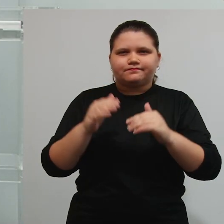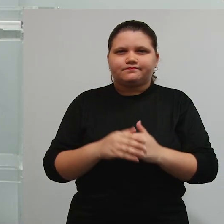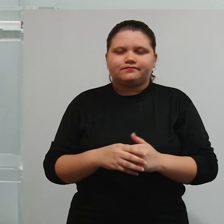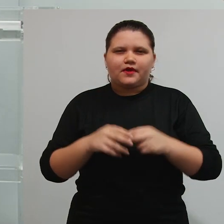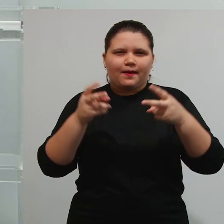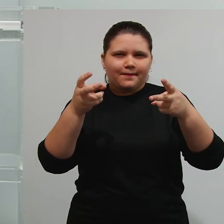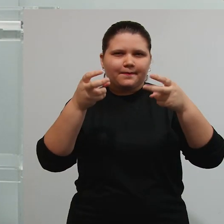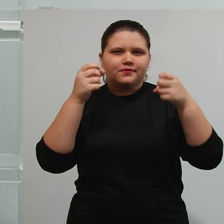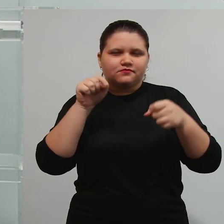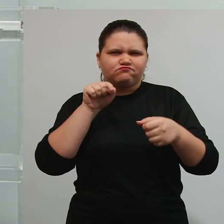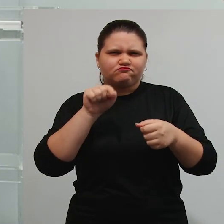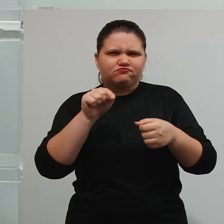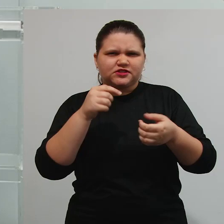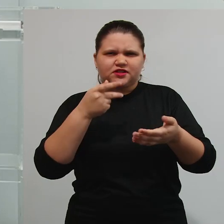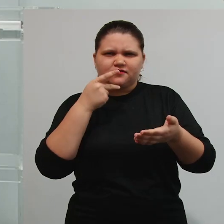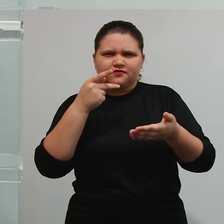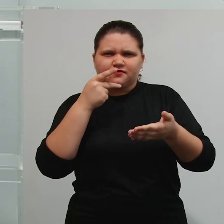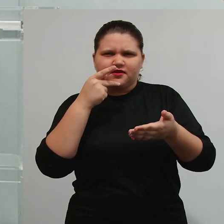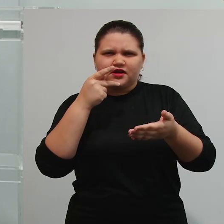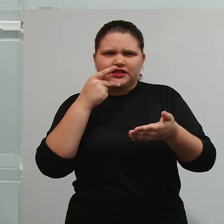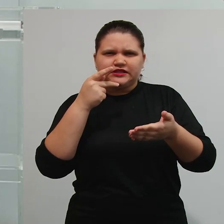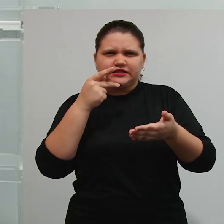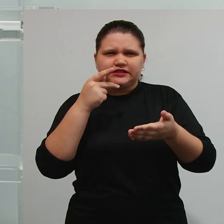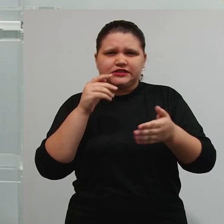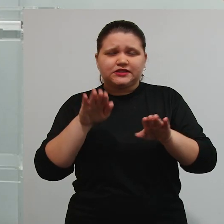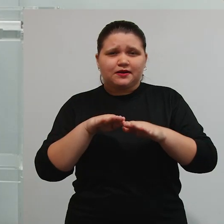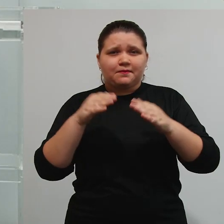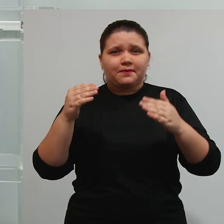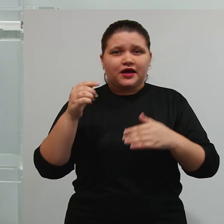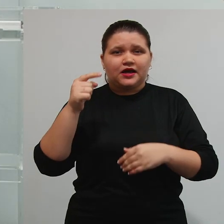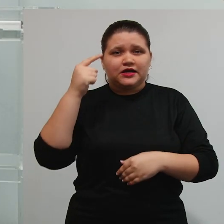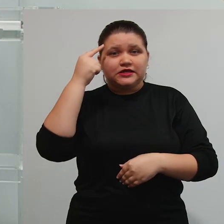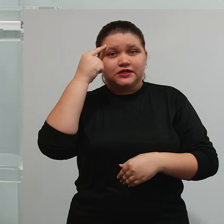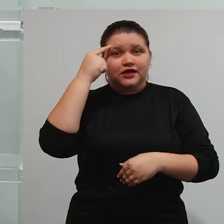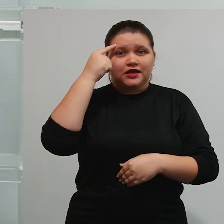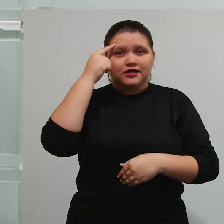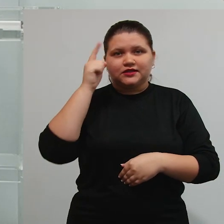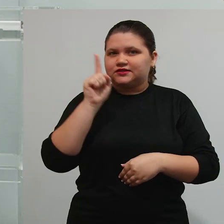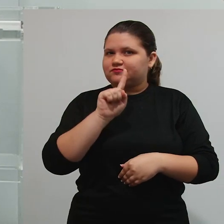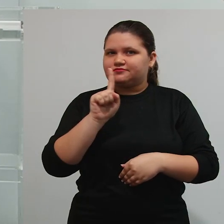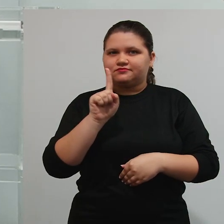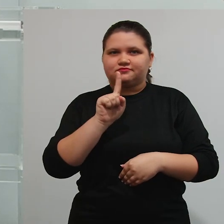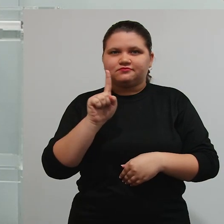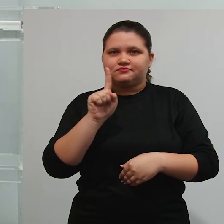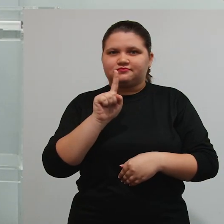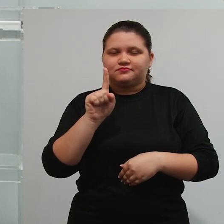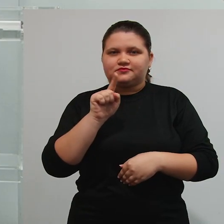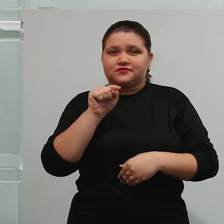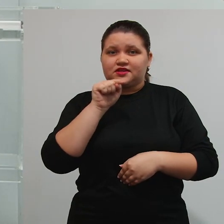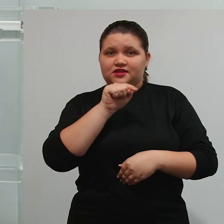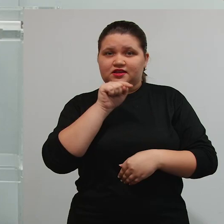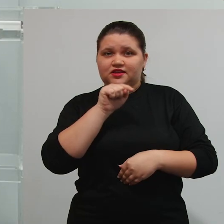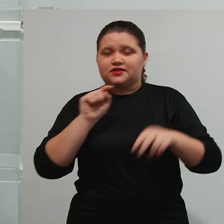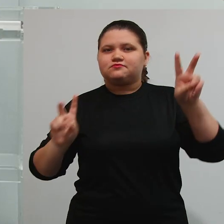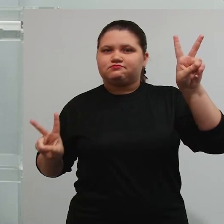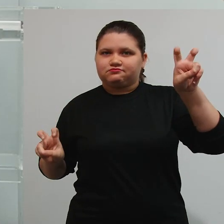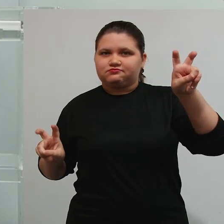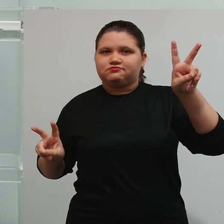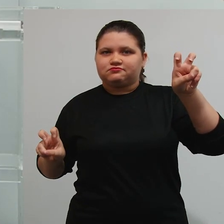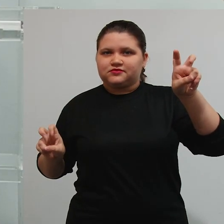as suas palavras, mas a ideia não é sua, isso é uma citação indireta, tá? Então, a